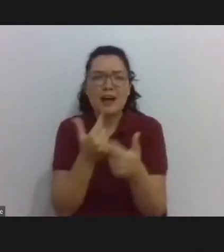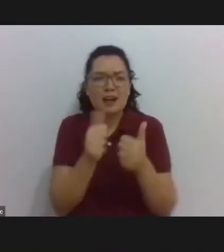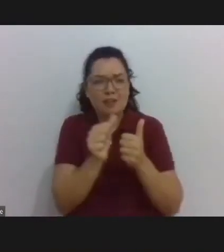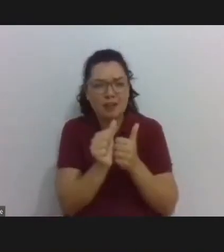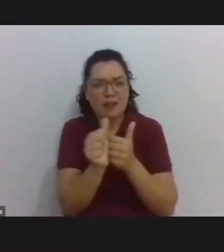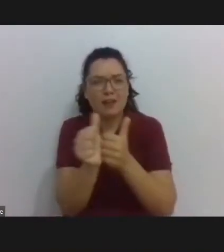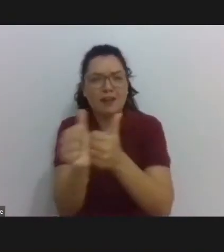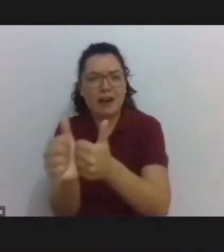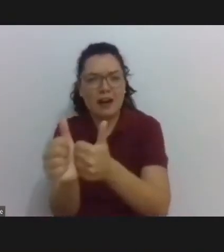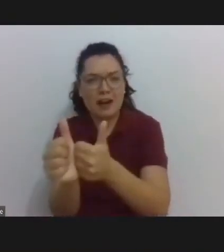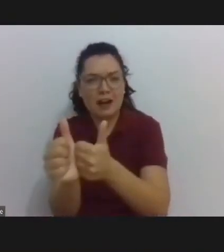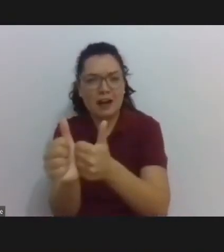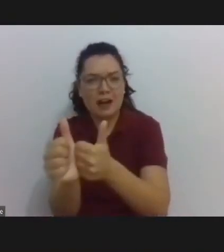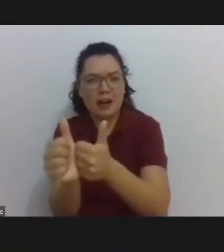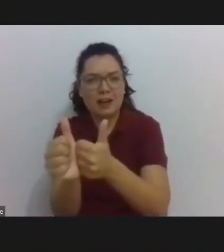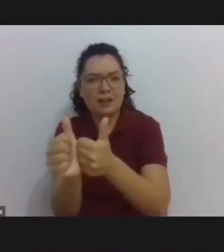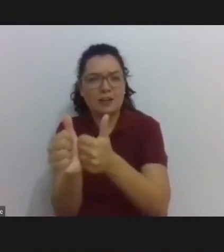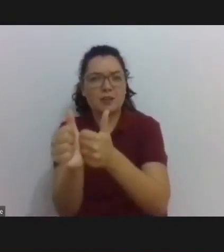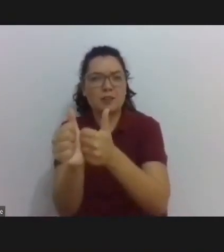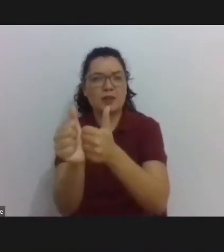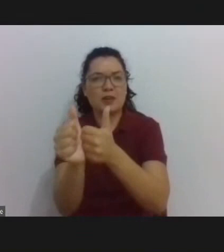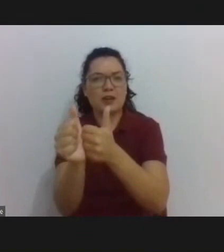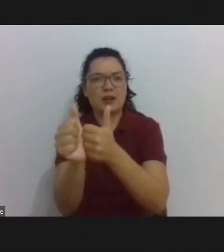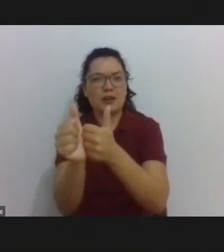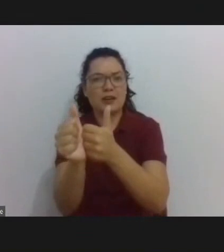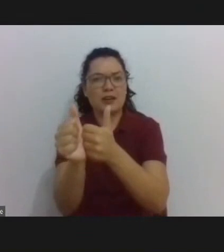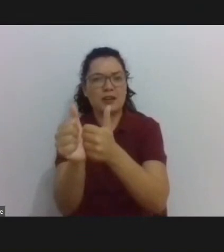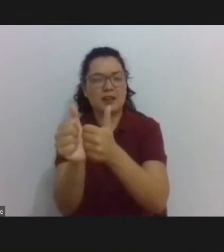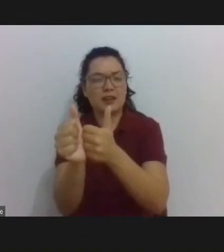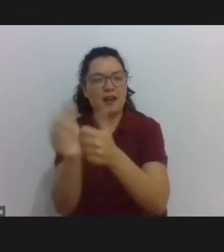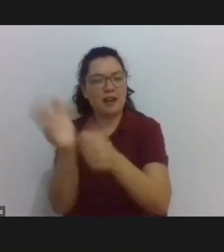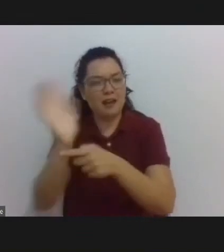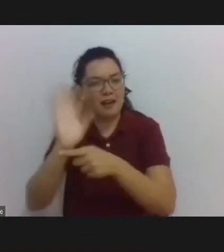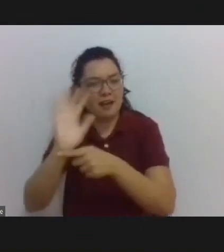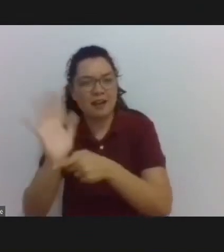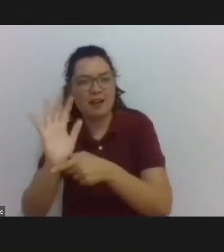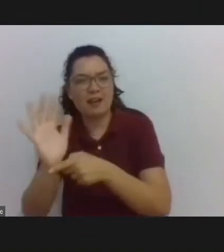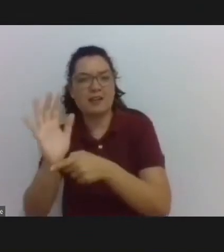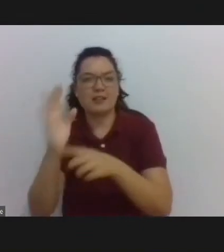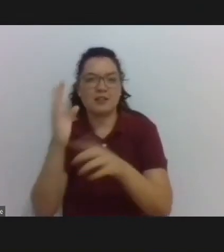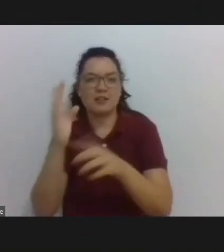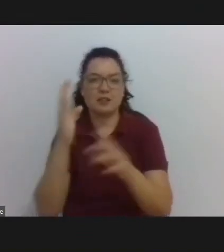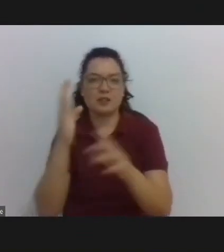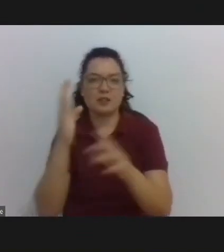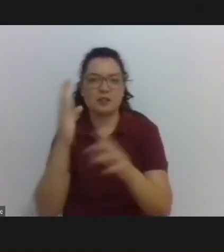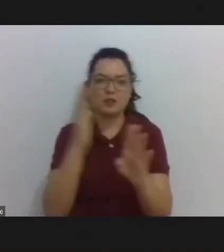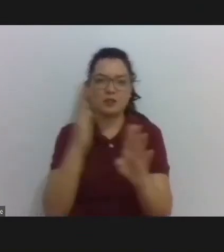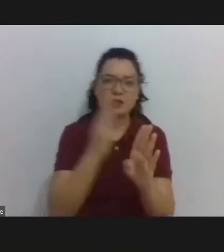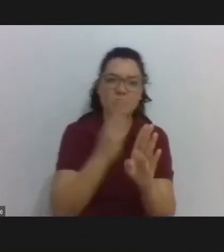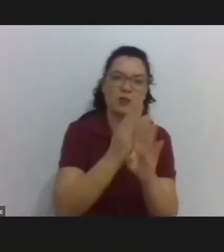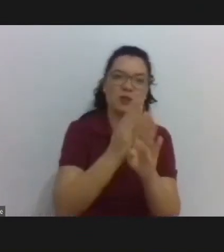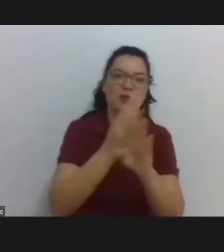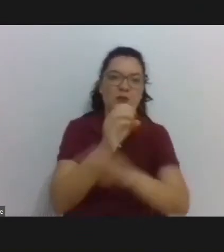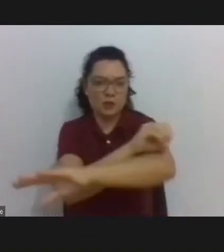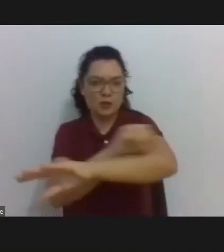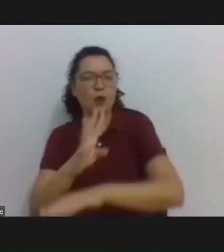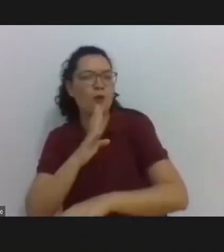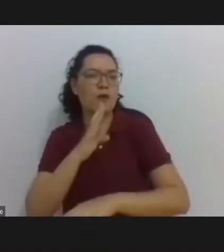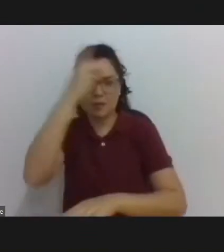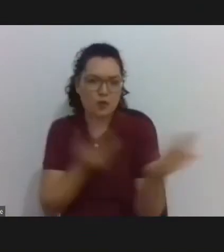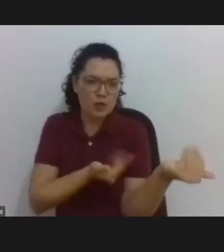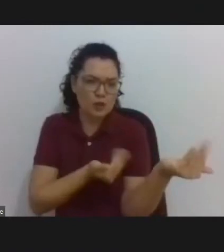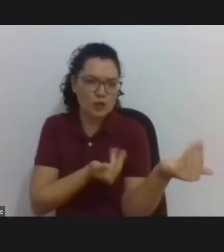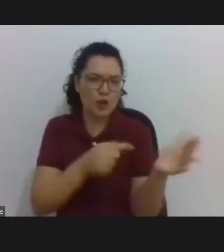que reconhecidos investigadores e jovens pesquisadores estiveram lado a lado, e foi emocionante encontrar